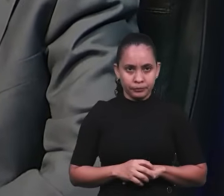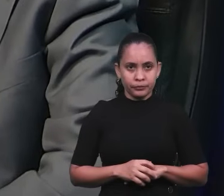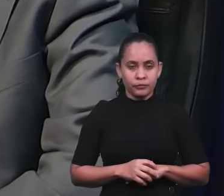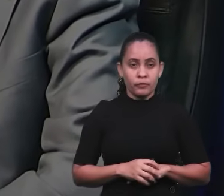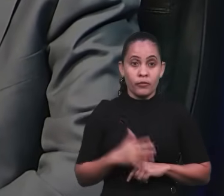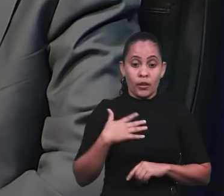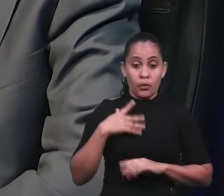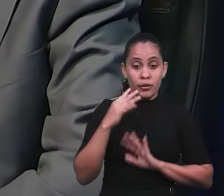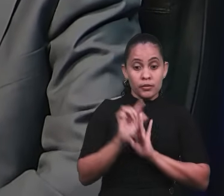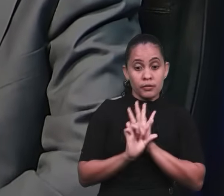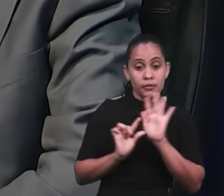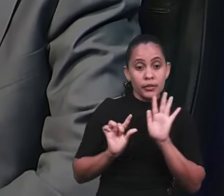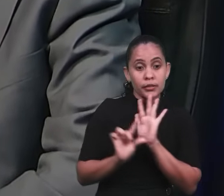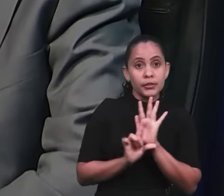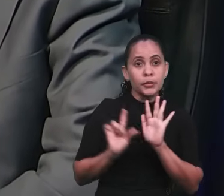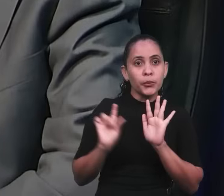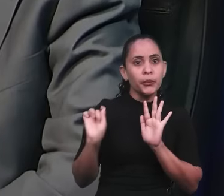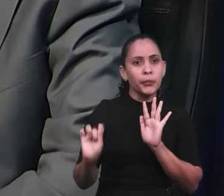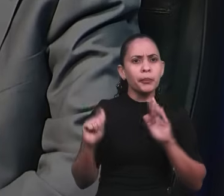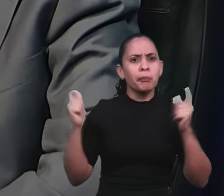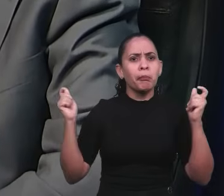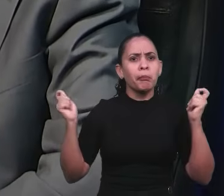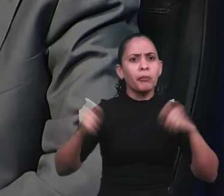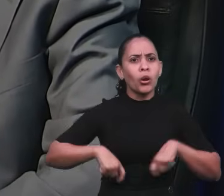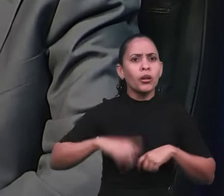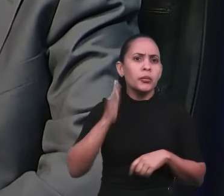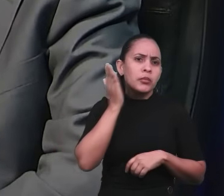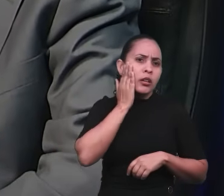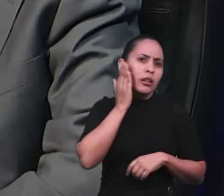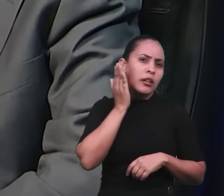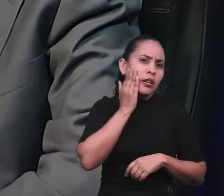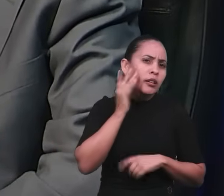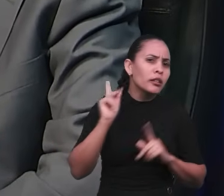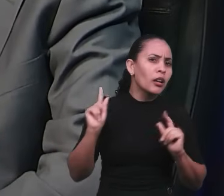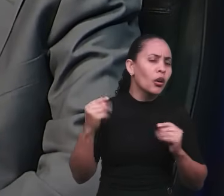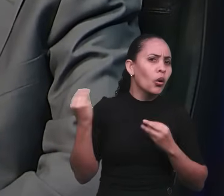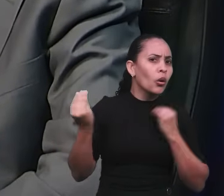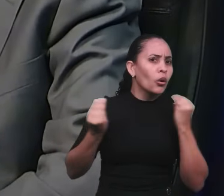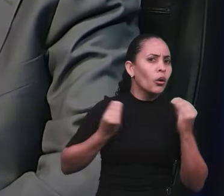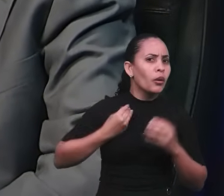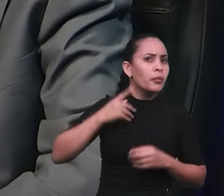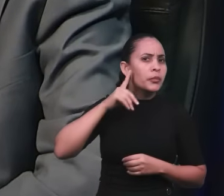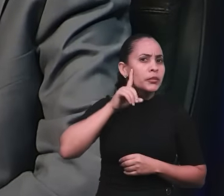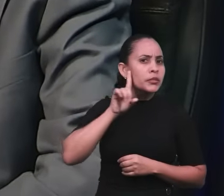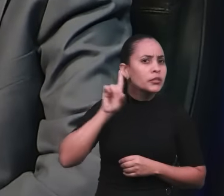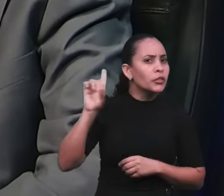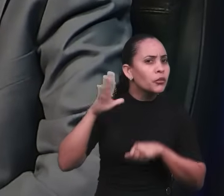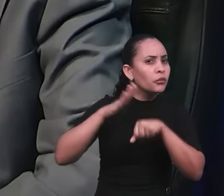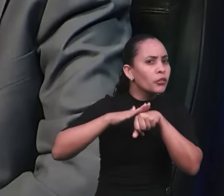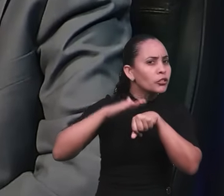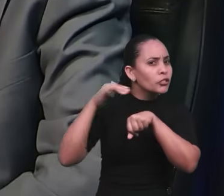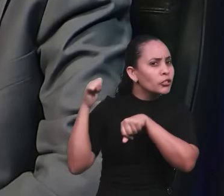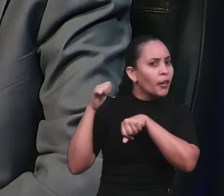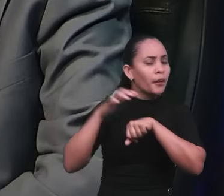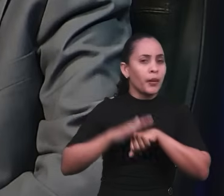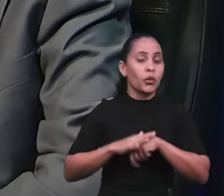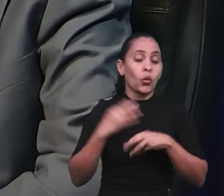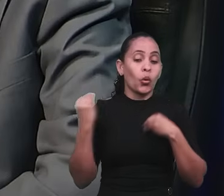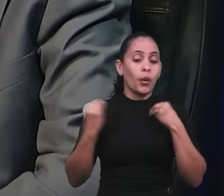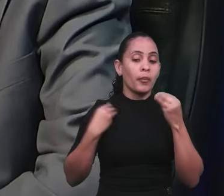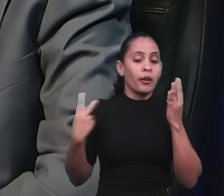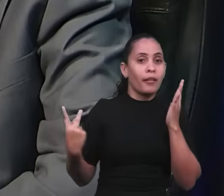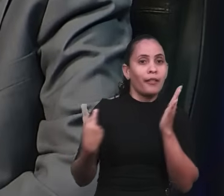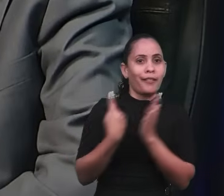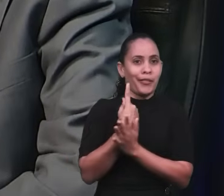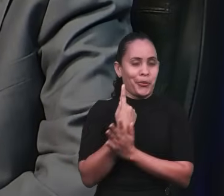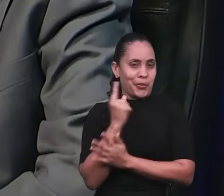com este versículo? O que nós podemos entender sobre como Deus faz o chamado, como que isso acontece,